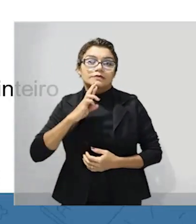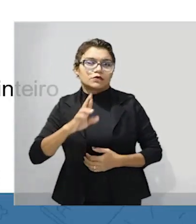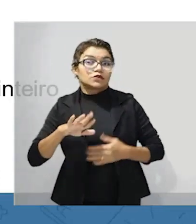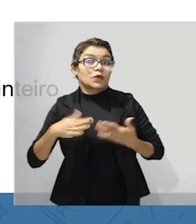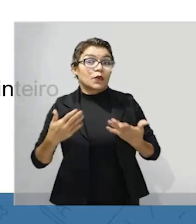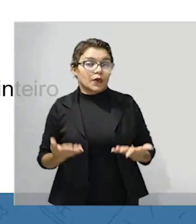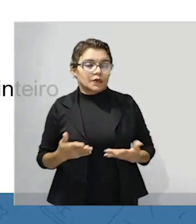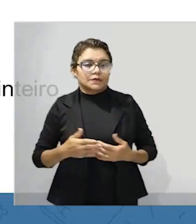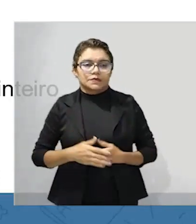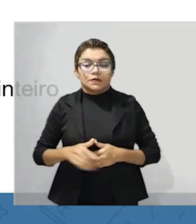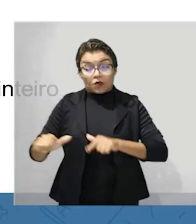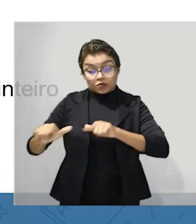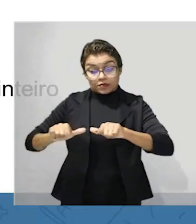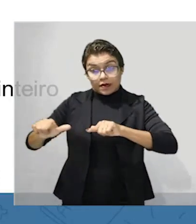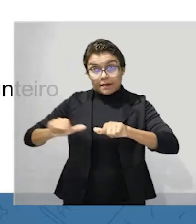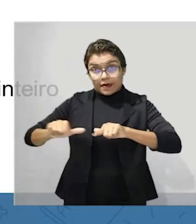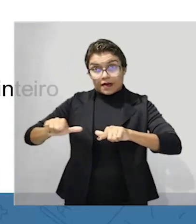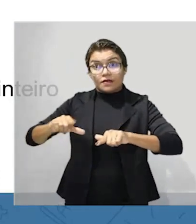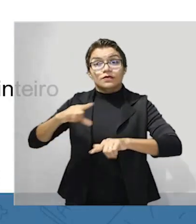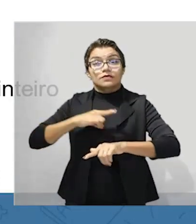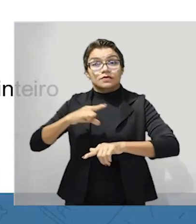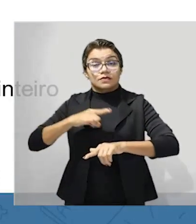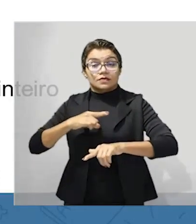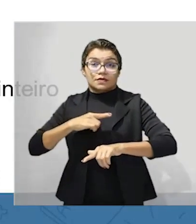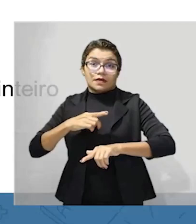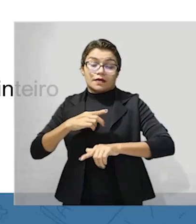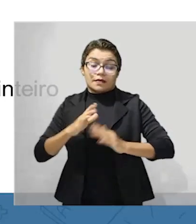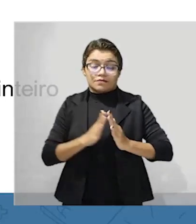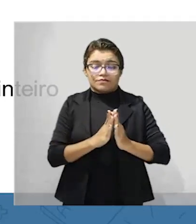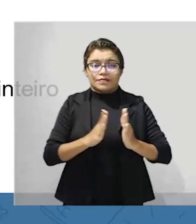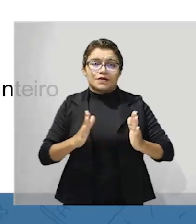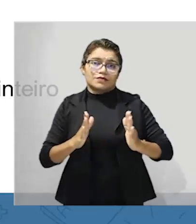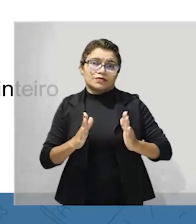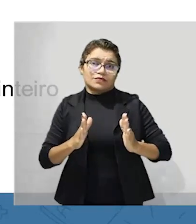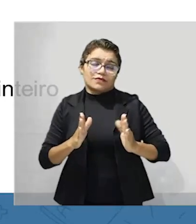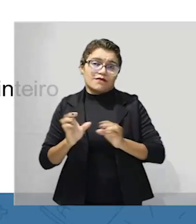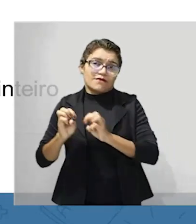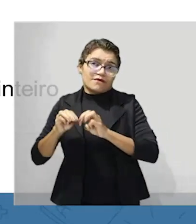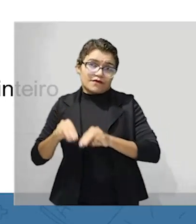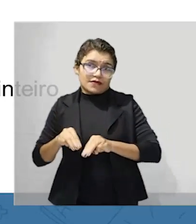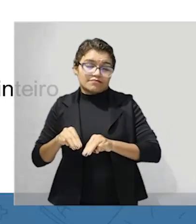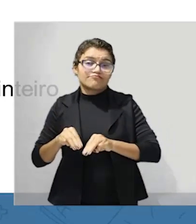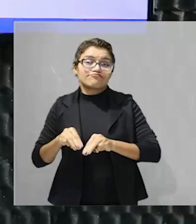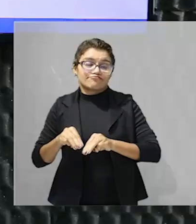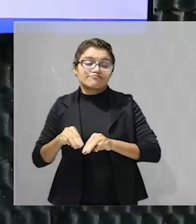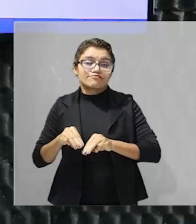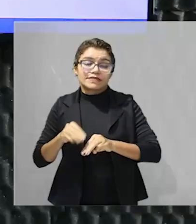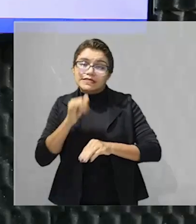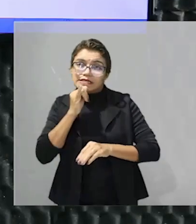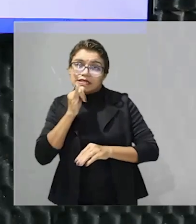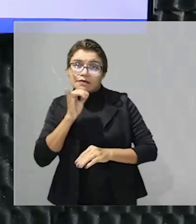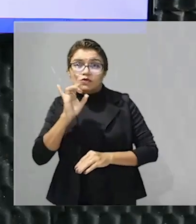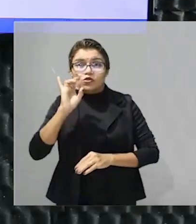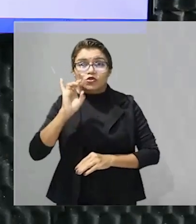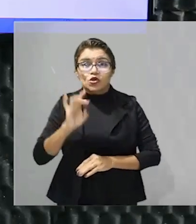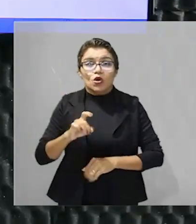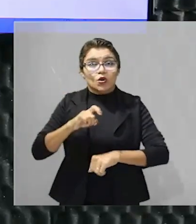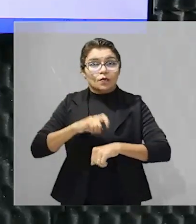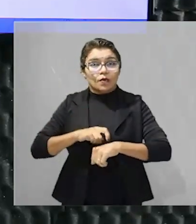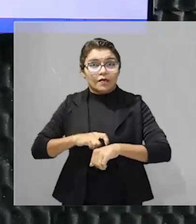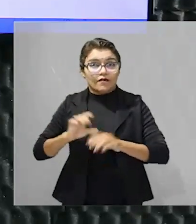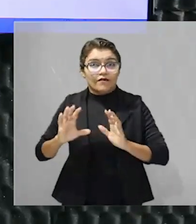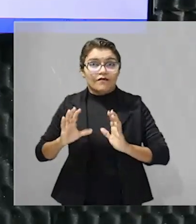É que o emprego que ele vai ter vai ser de curta duração. Vai ser apenas durante aquela celebração específica